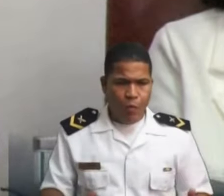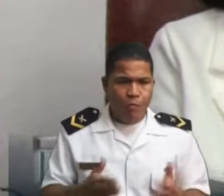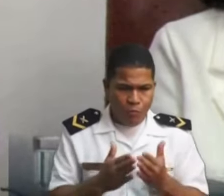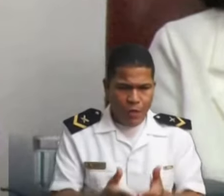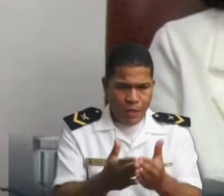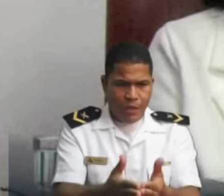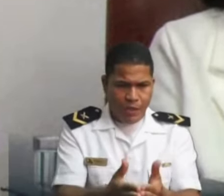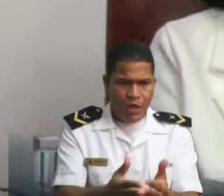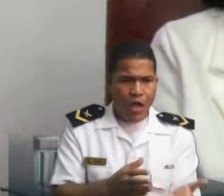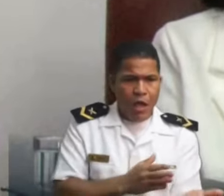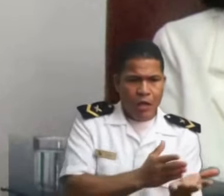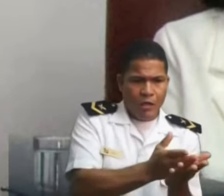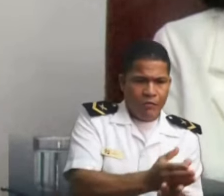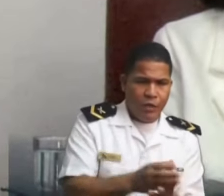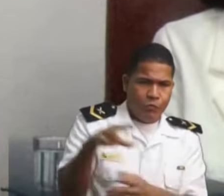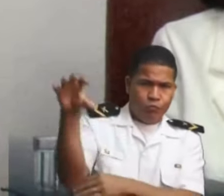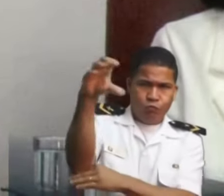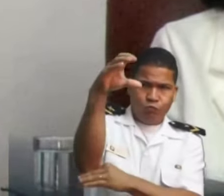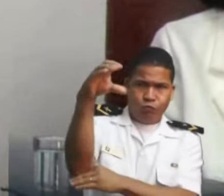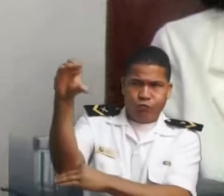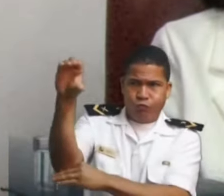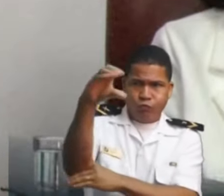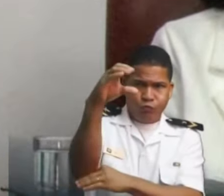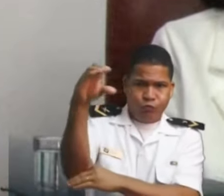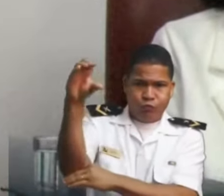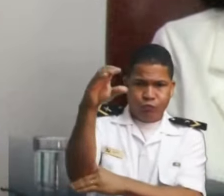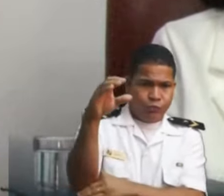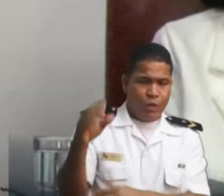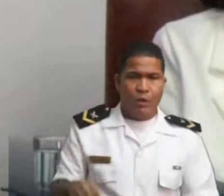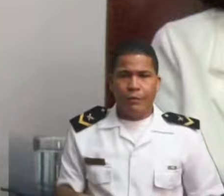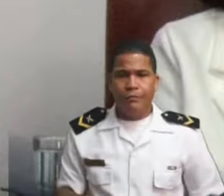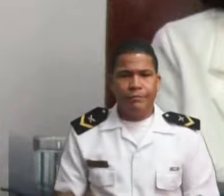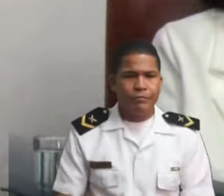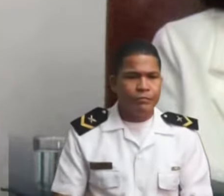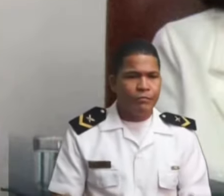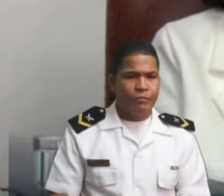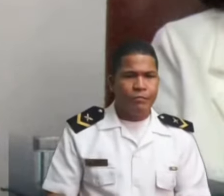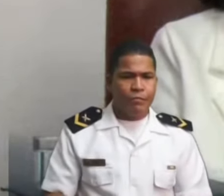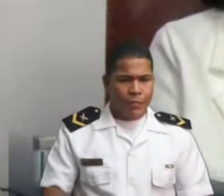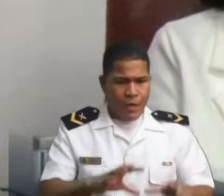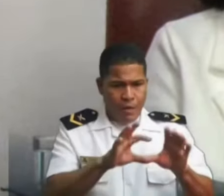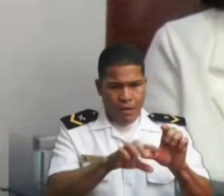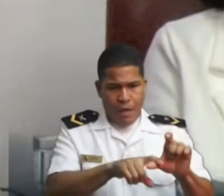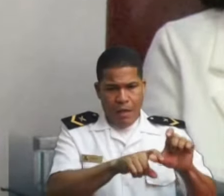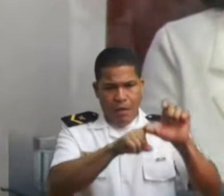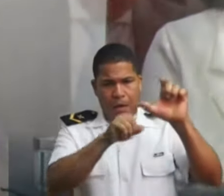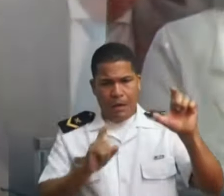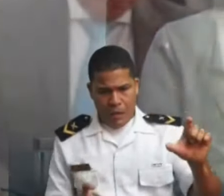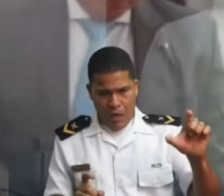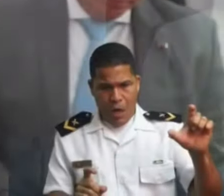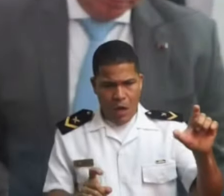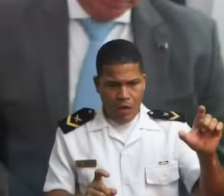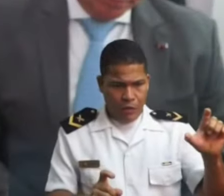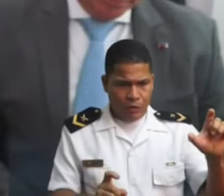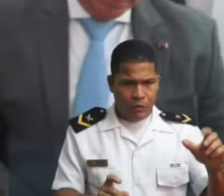distantes rincões do Brasil. Terceiro, autonomia,